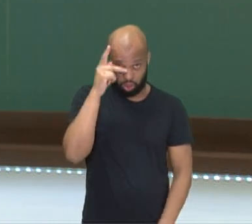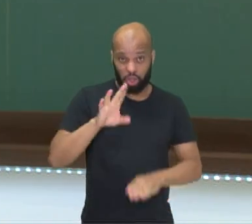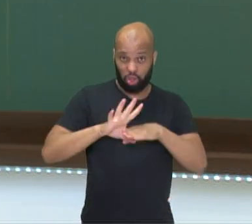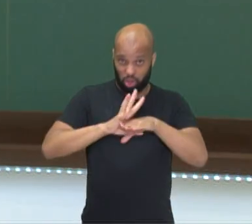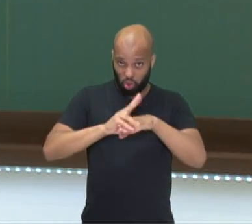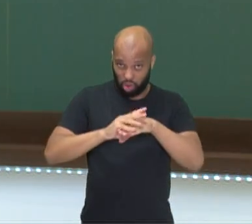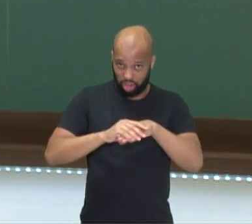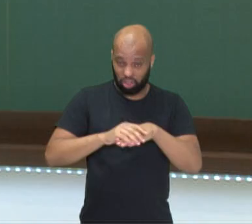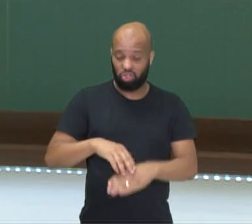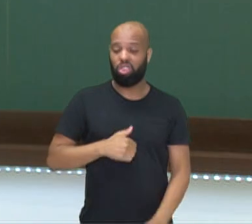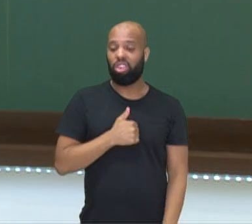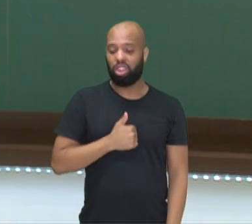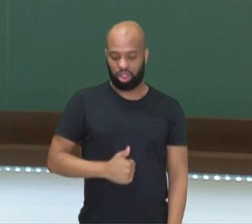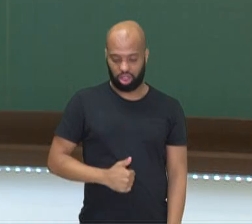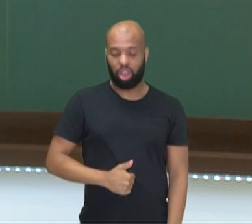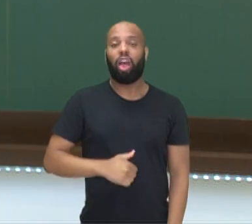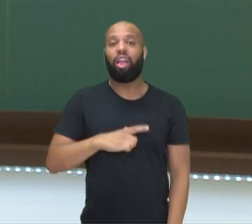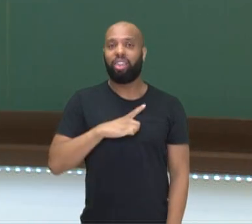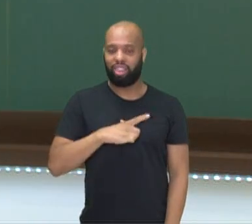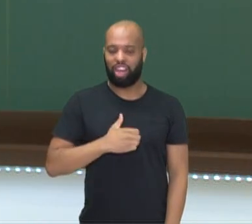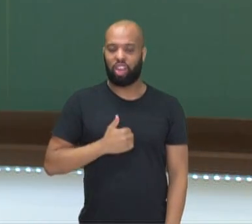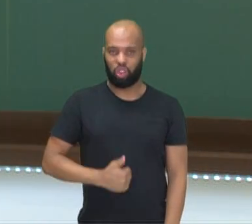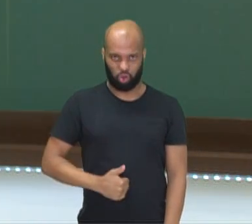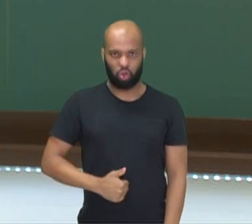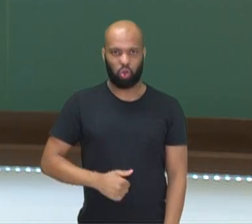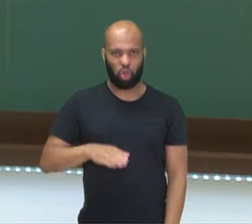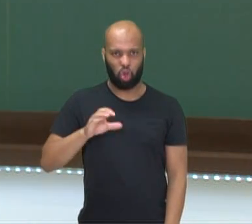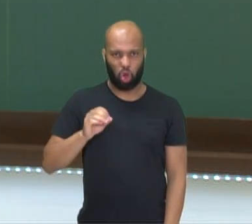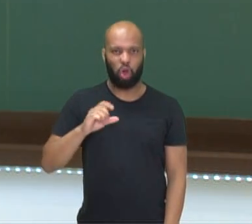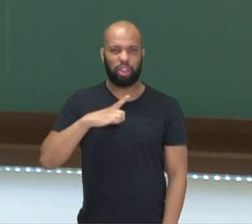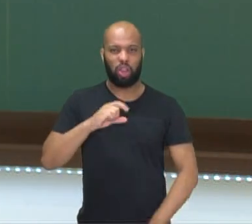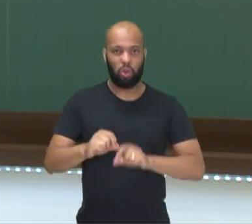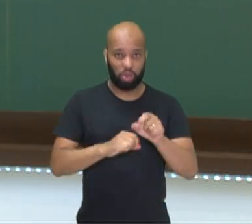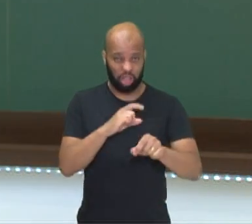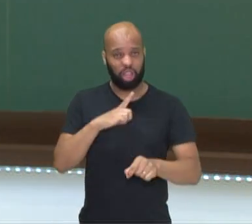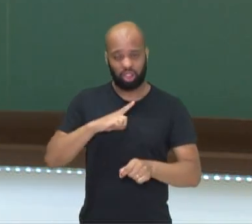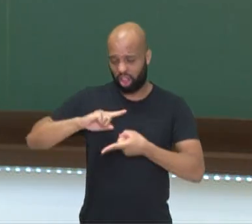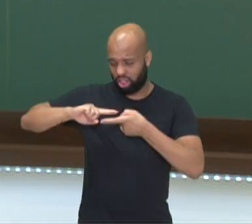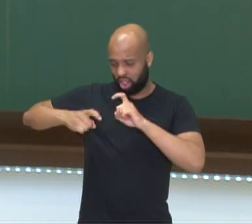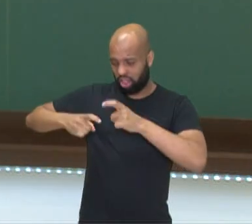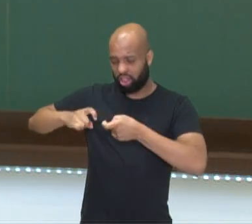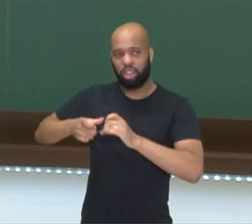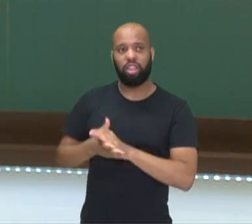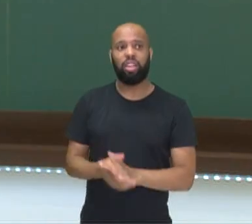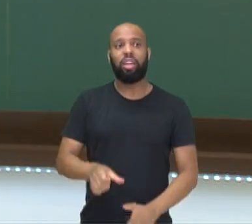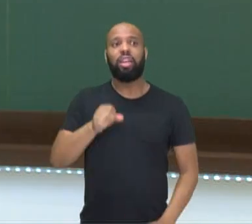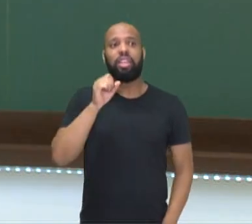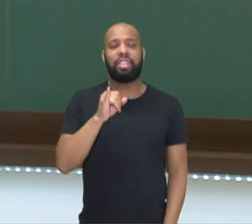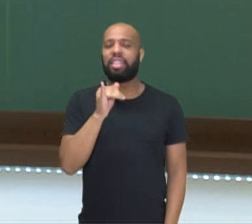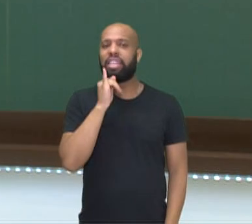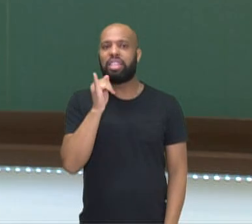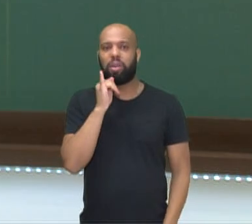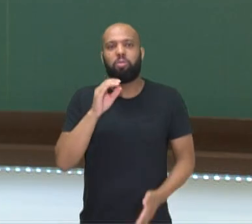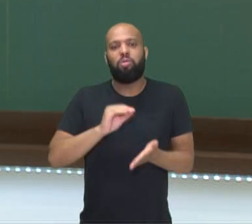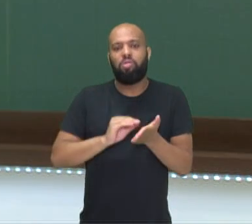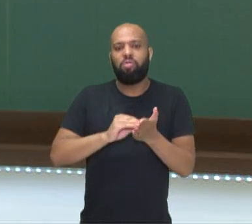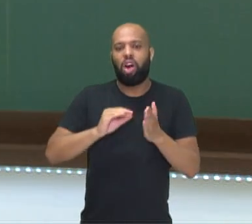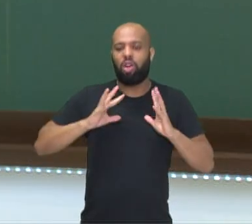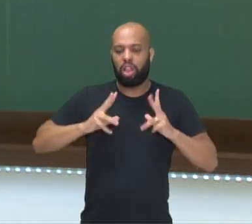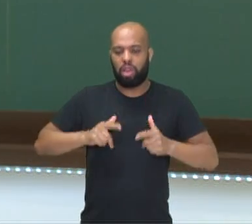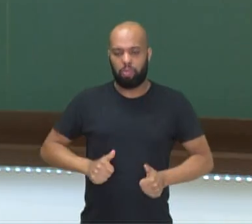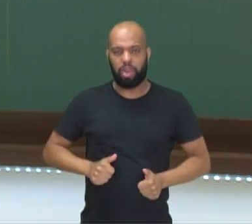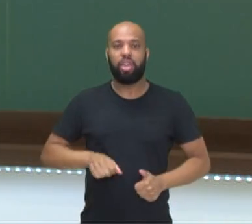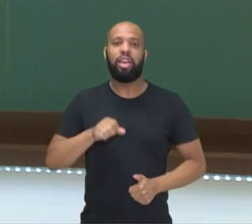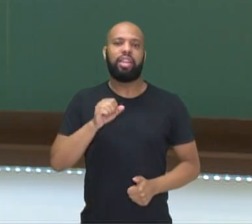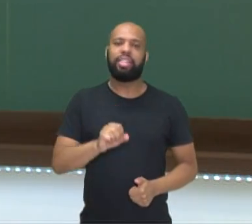esse organismo e que pode contaminar água ou alimentos. E quando a pessoa não tem higiene ao manipular